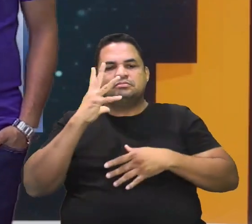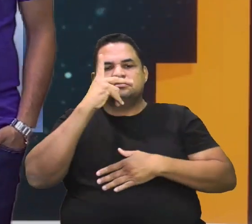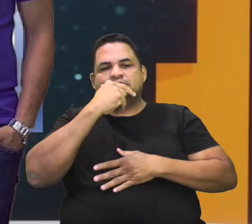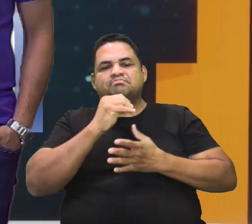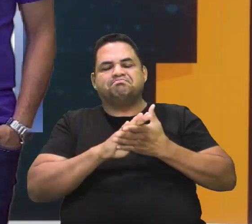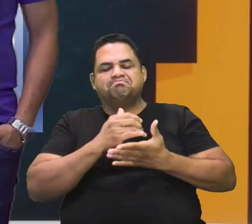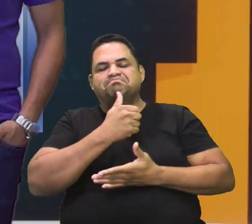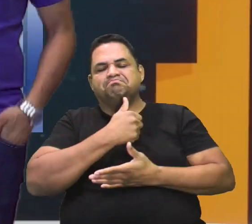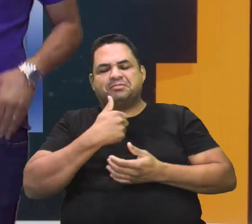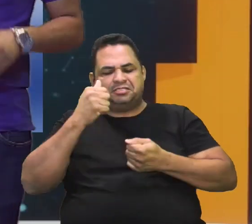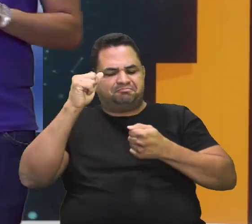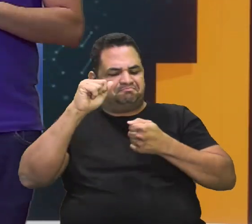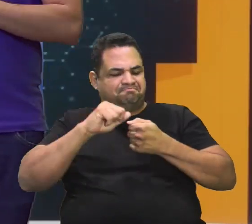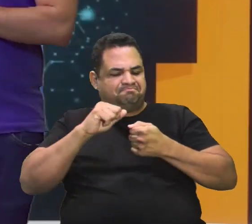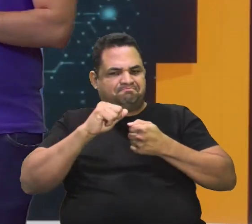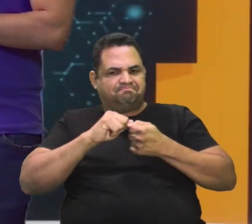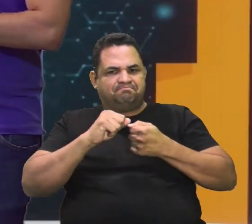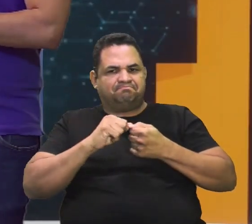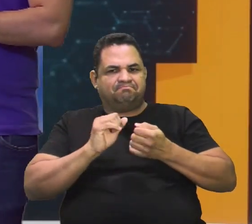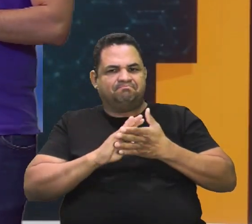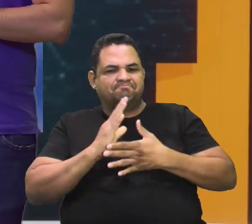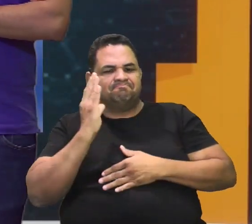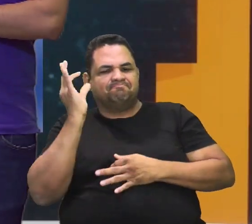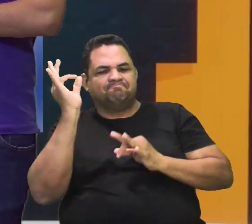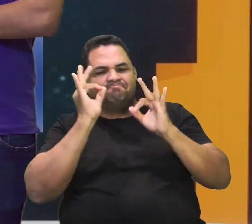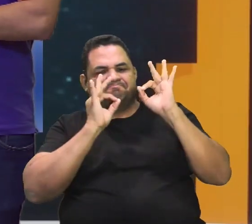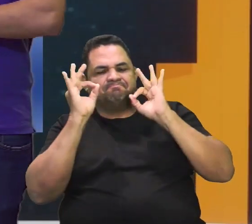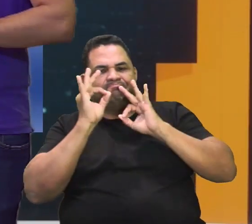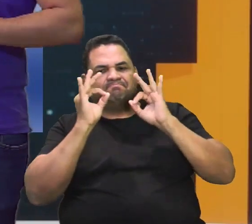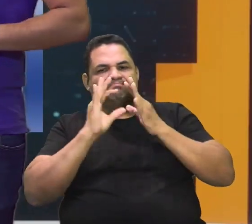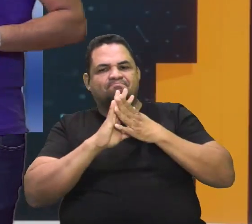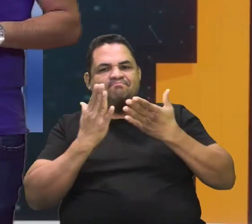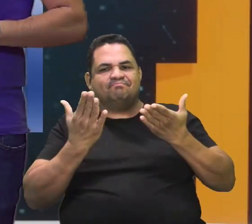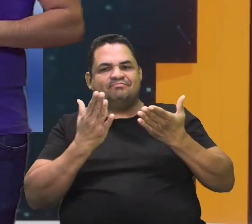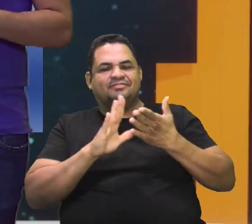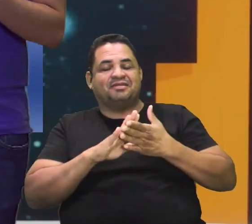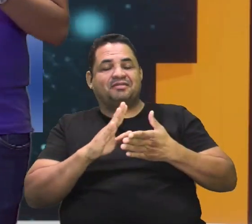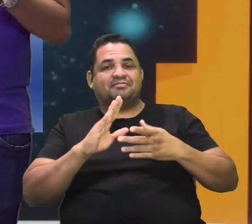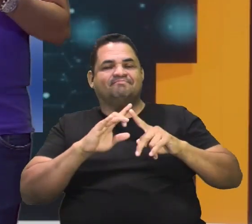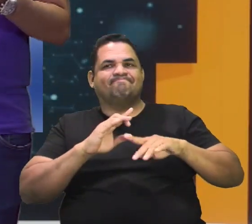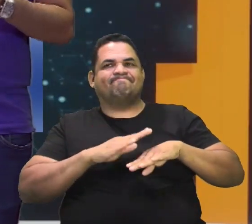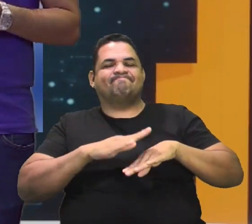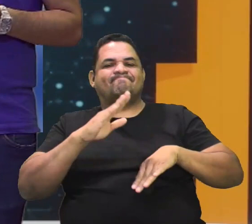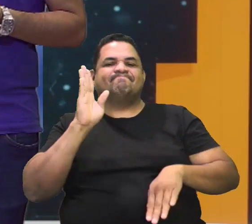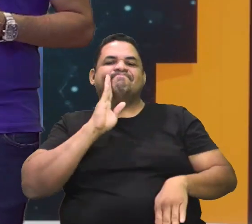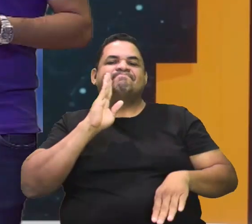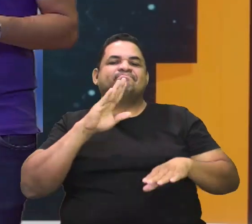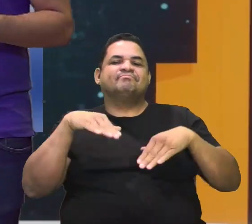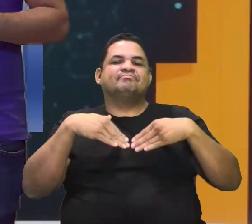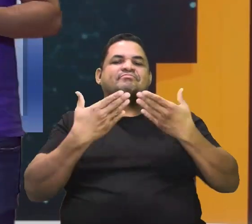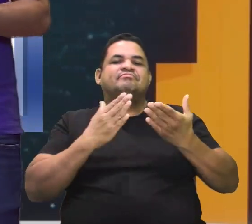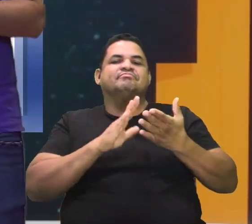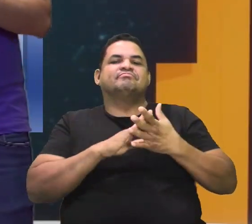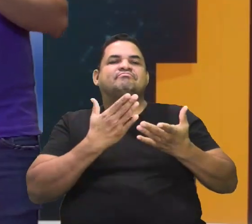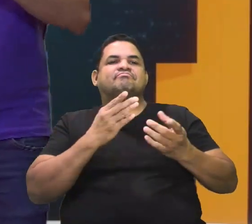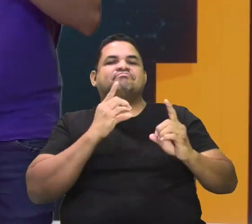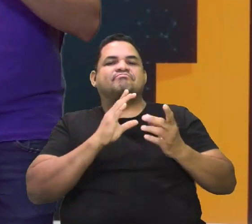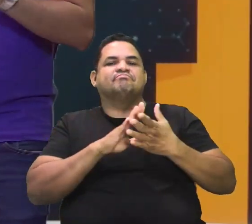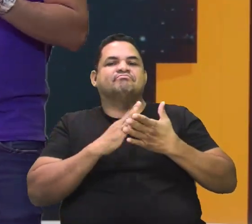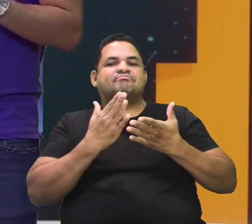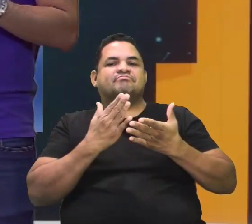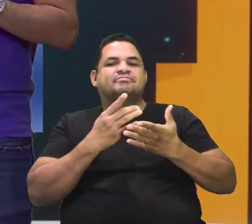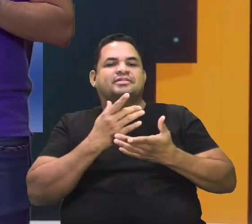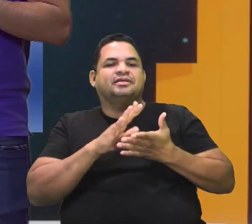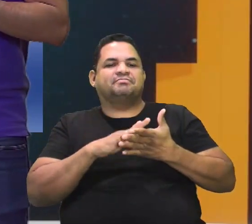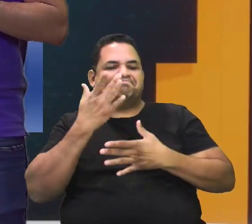bonitos e bem executados. Beleza, eu acho muito lindo. Mas eu acho mais legal, mais emocionante quando você chega com uma pessoa que às vezes